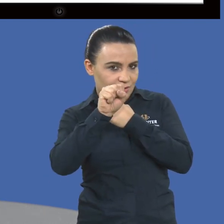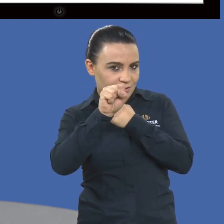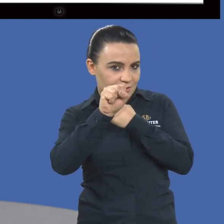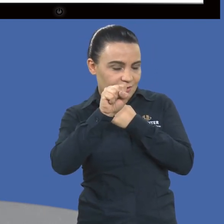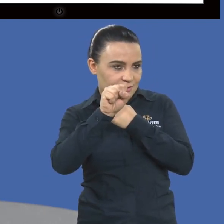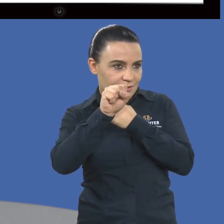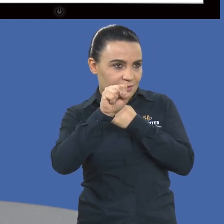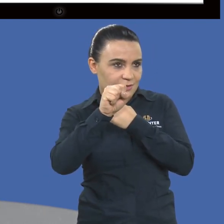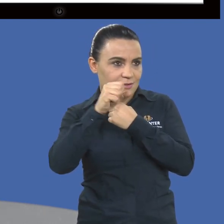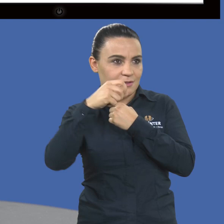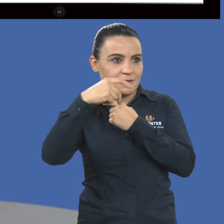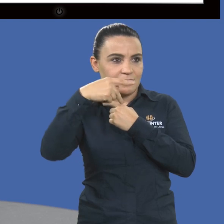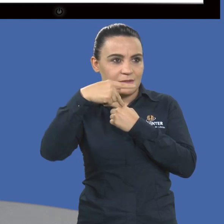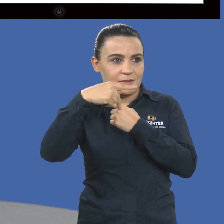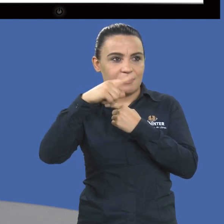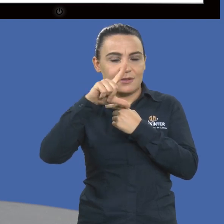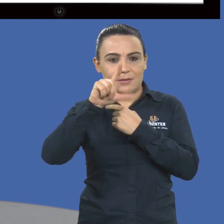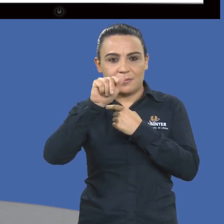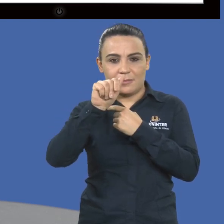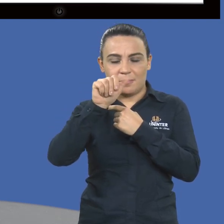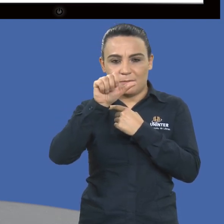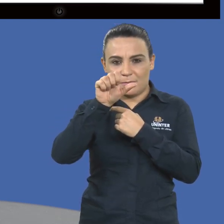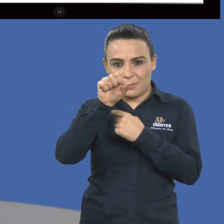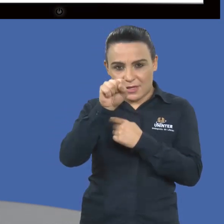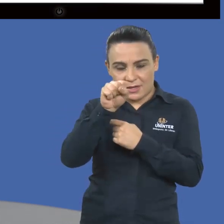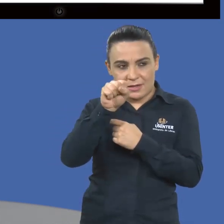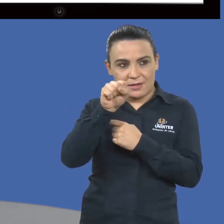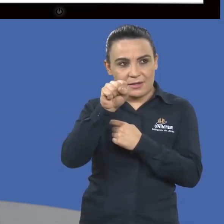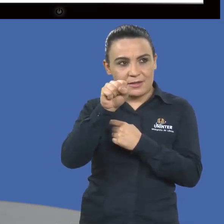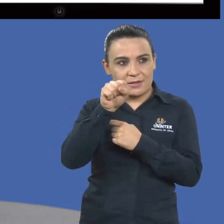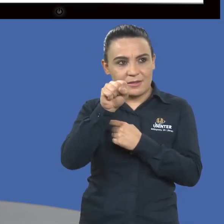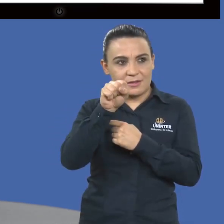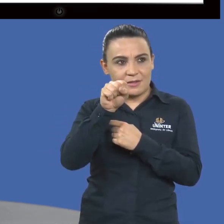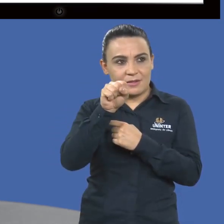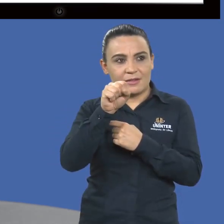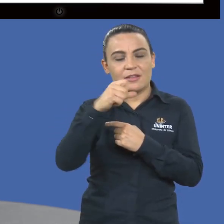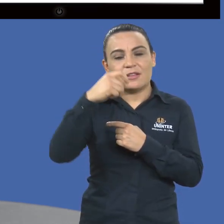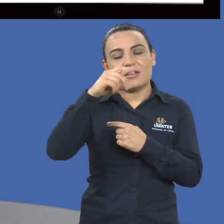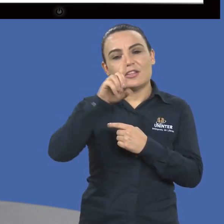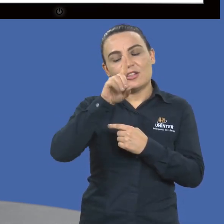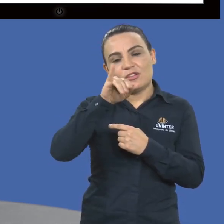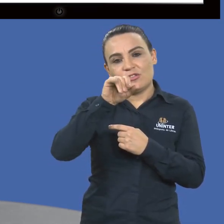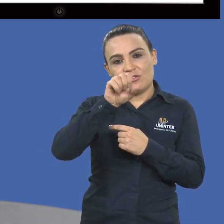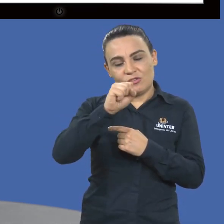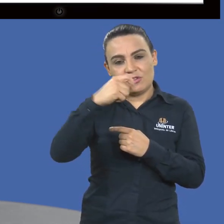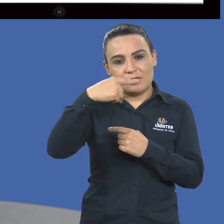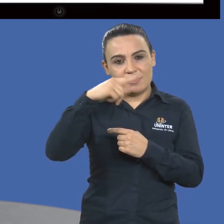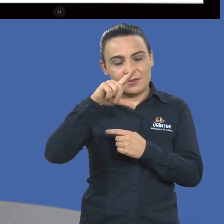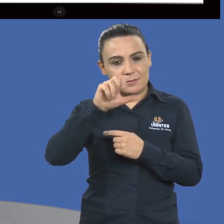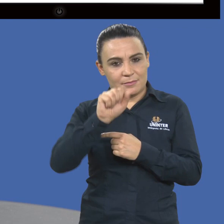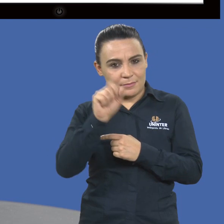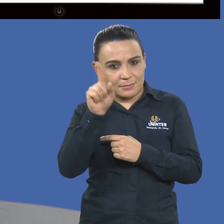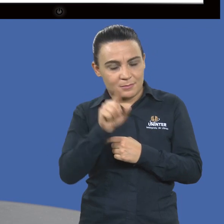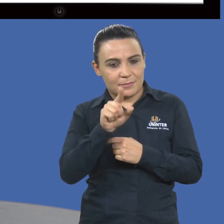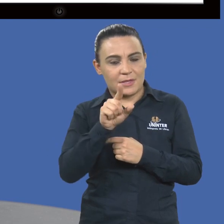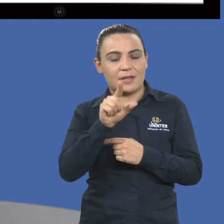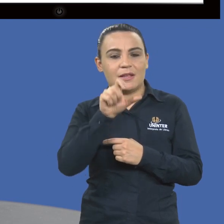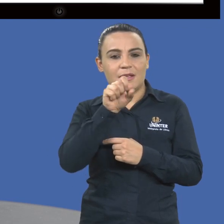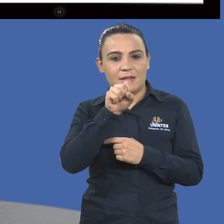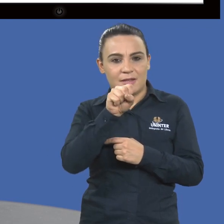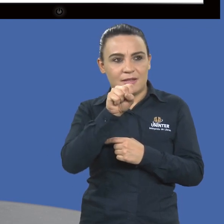displásicas. Então, podem notar nessa imagem que está aparecendo que na porção superior do